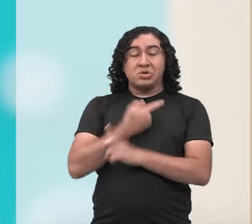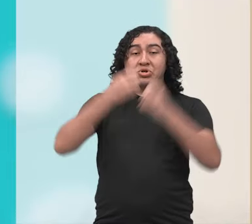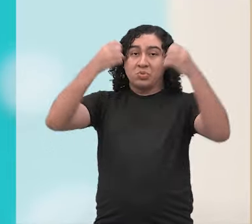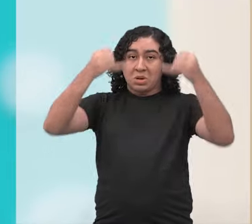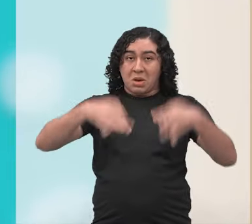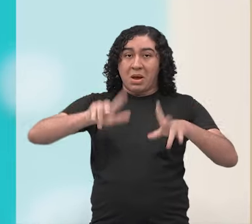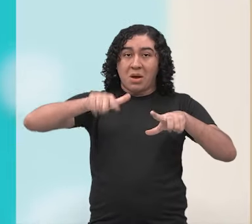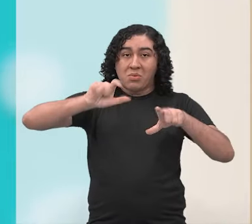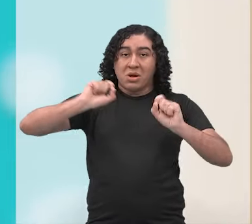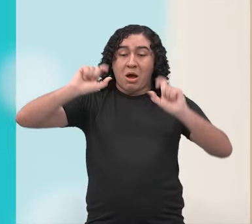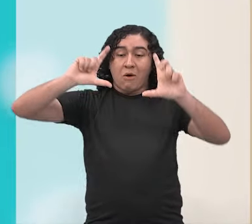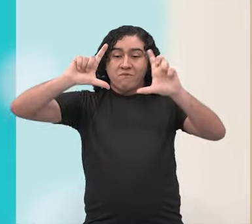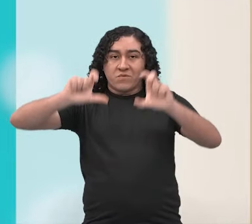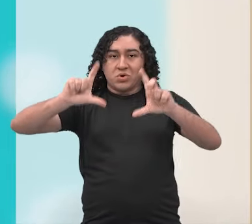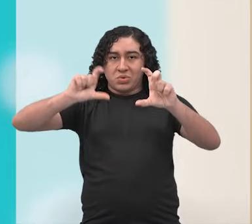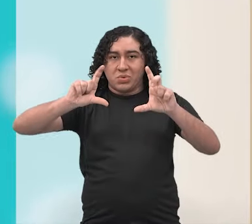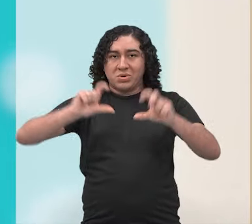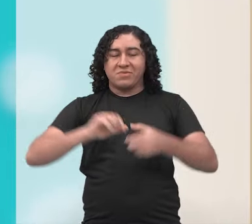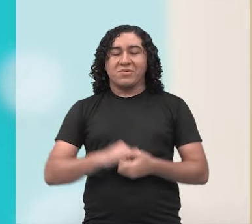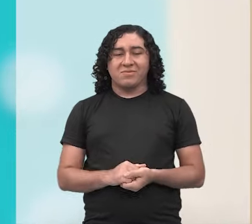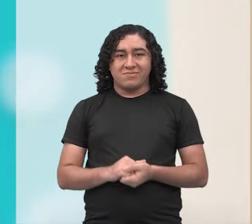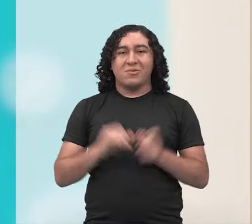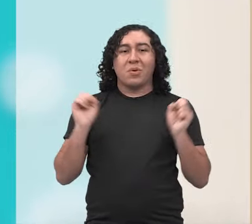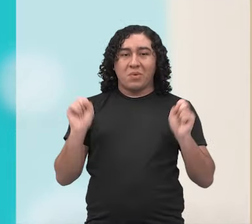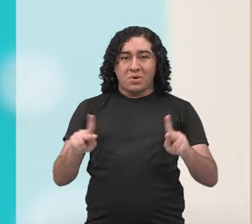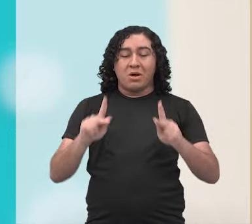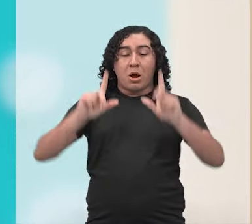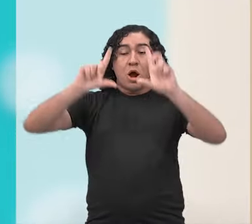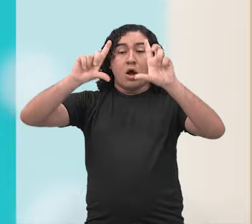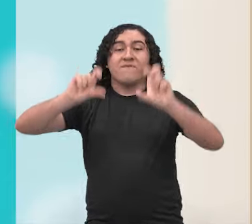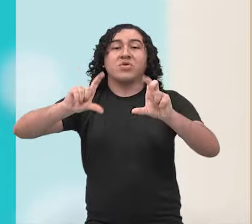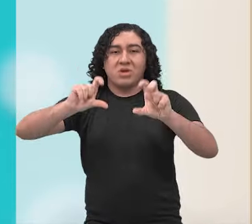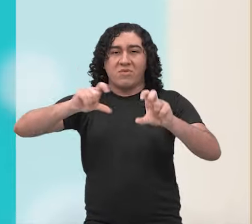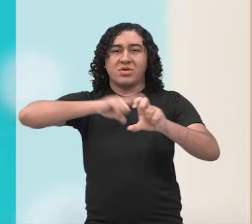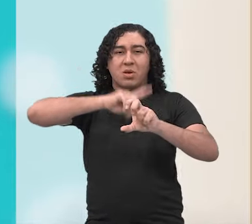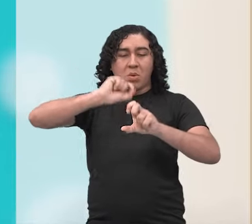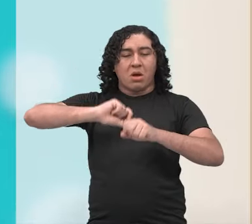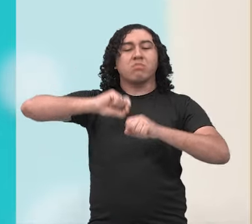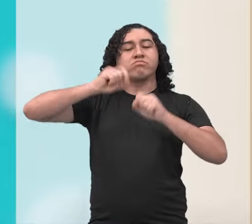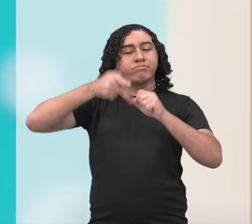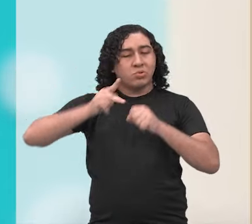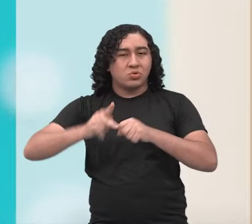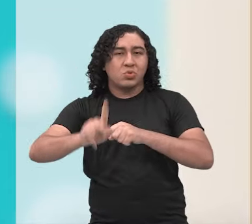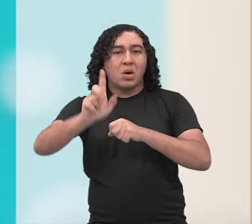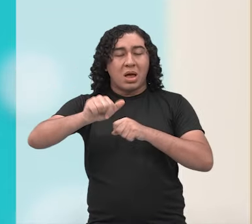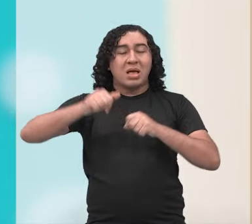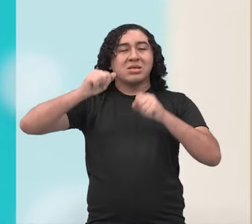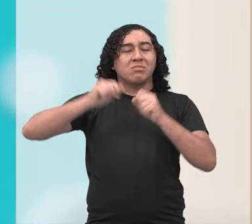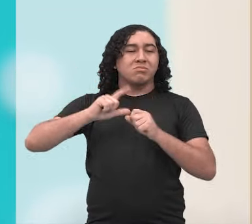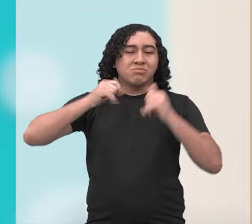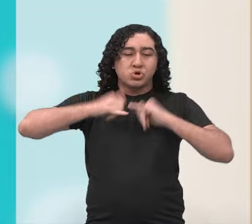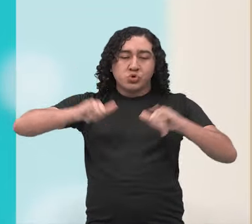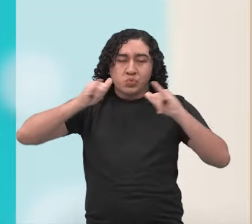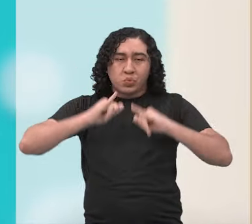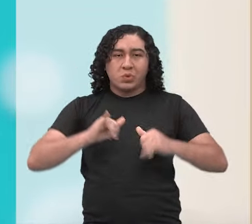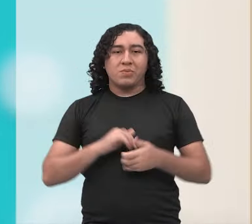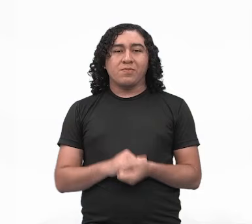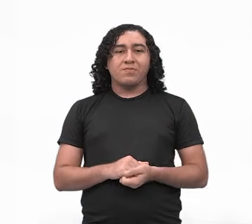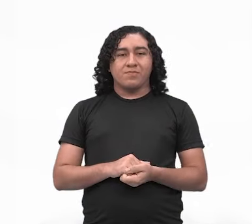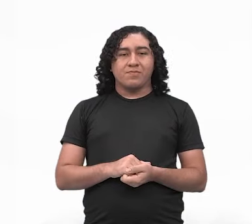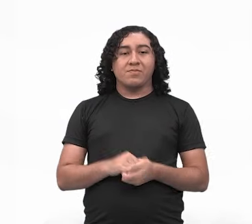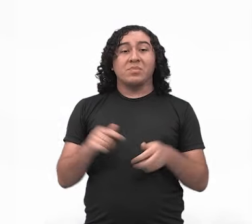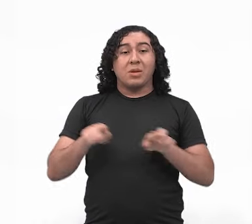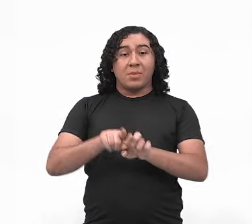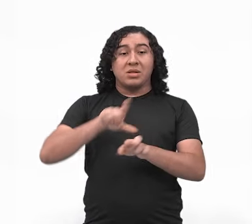a fotografia, certo? Então, a fotografia ela vai perpetuar essa arte. E aí nós temos Christo